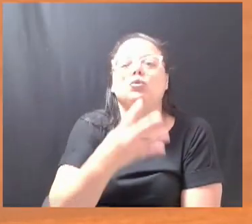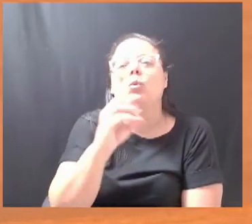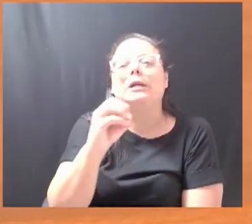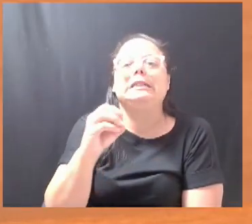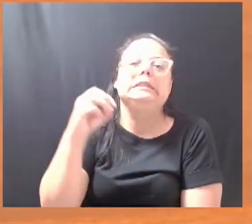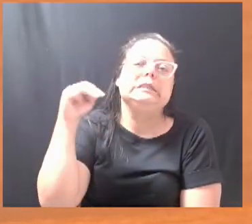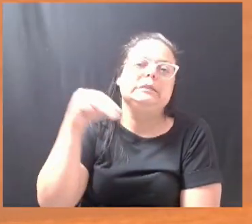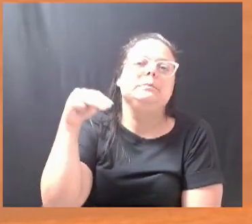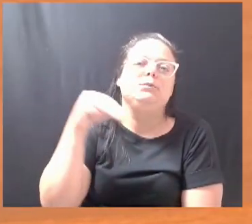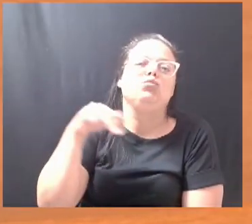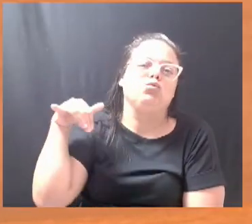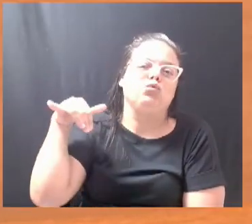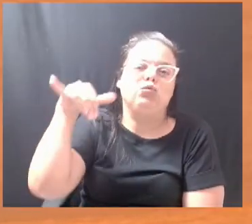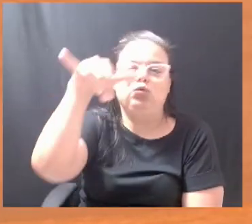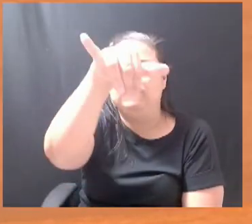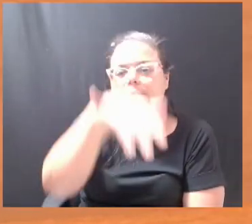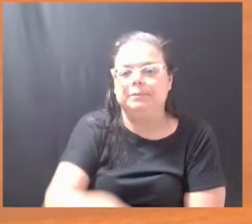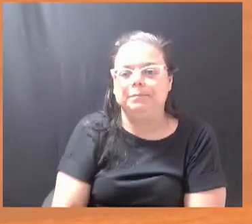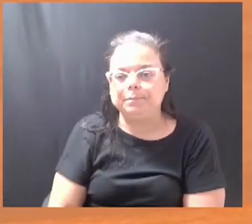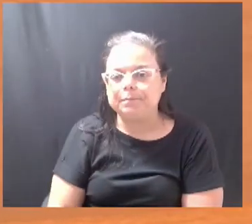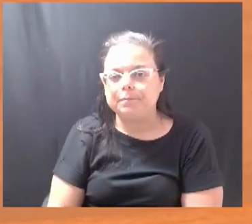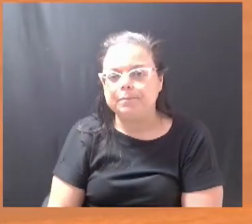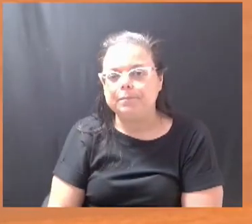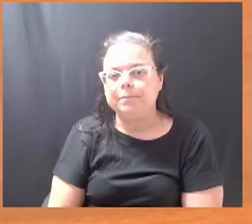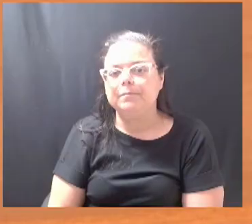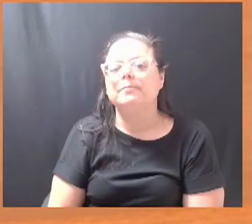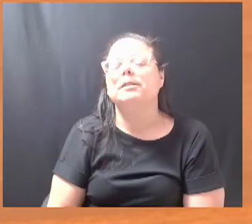pode montar, talvez, né, uma própria